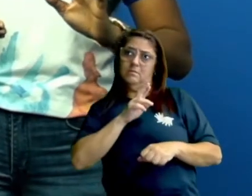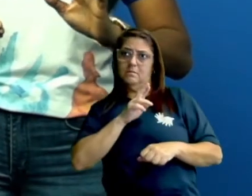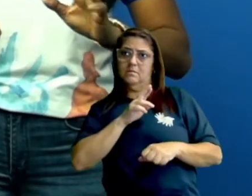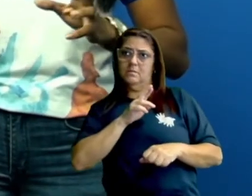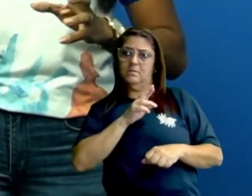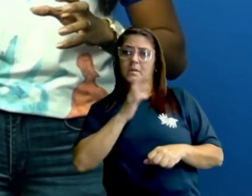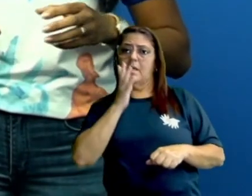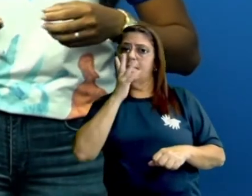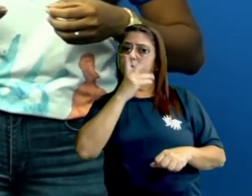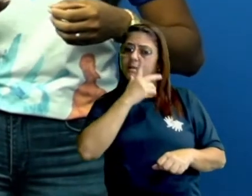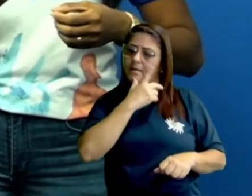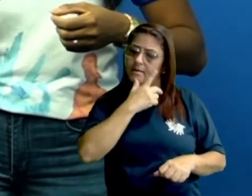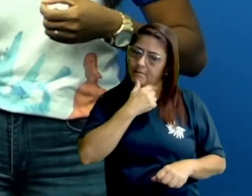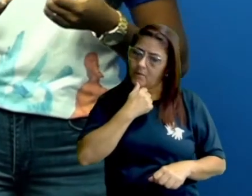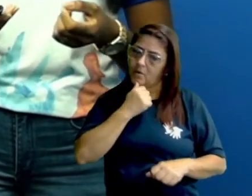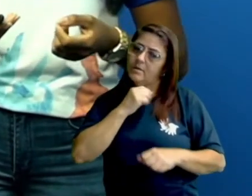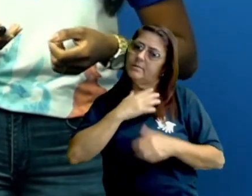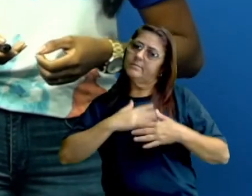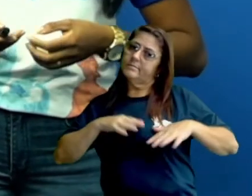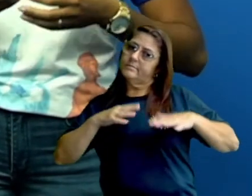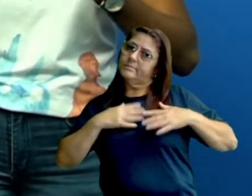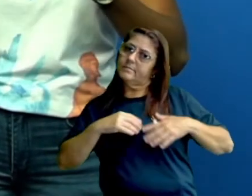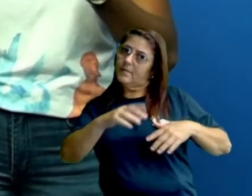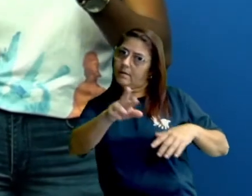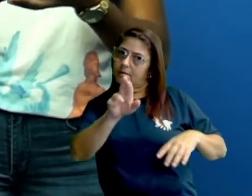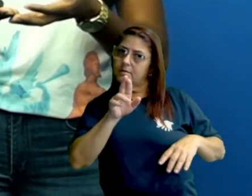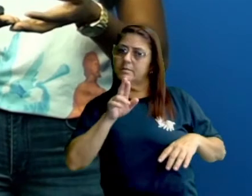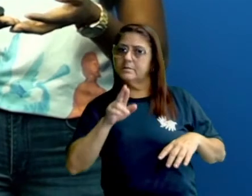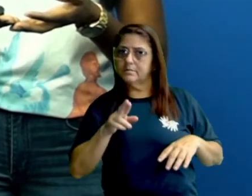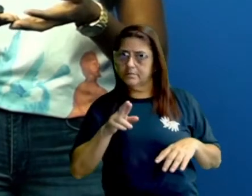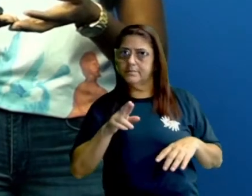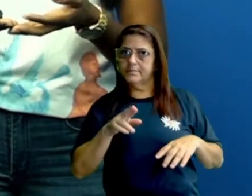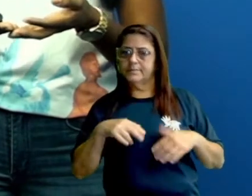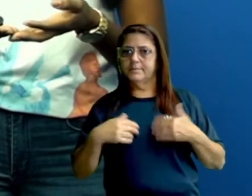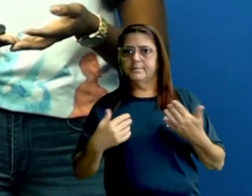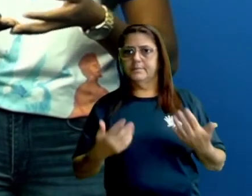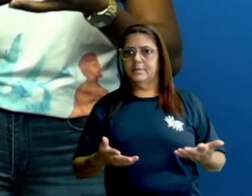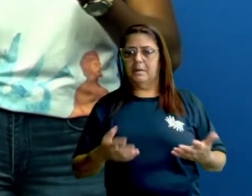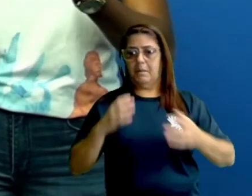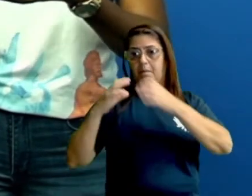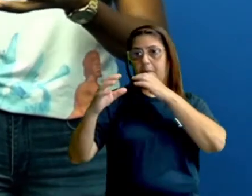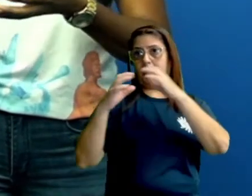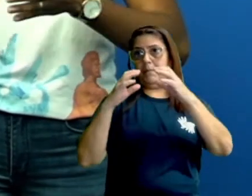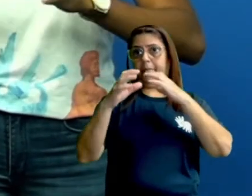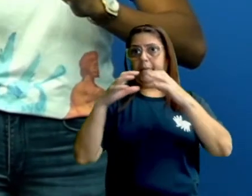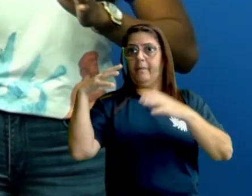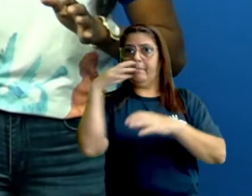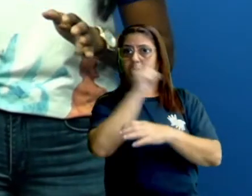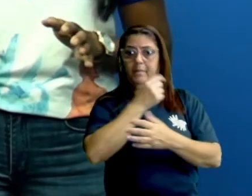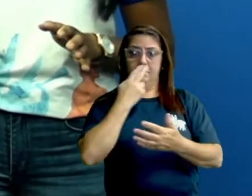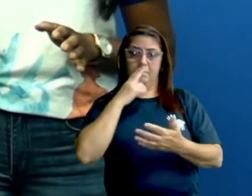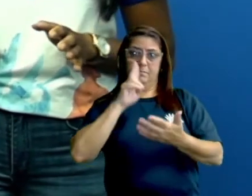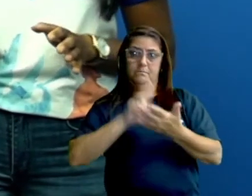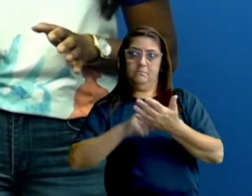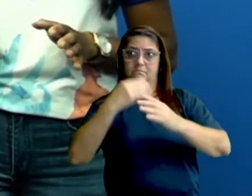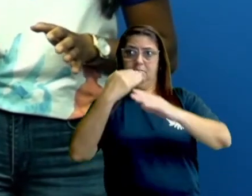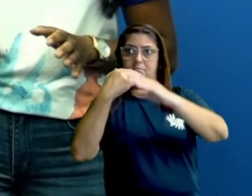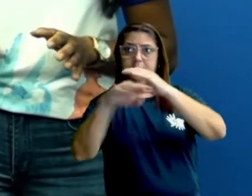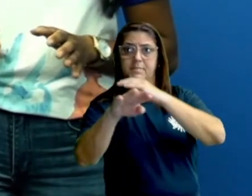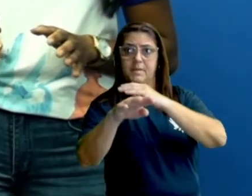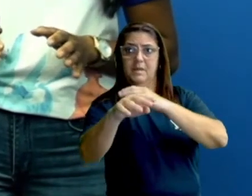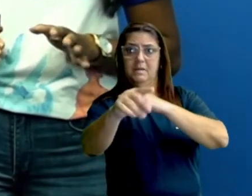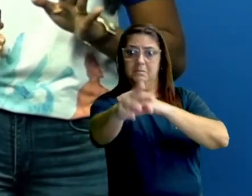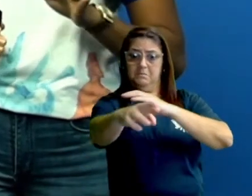e-mail ela não tem esse jogo de estar simultaneamente com a pessoa. Enviou, em algum momento aquela pessoa